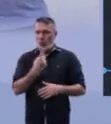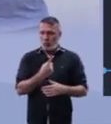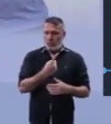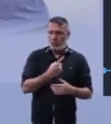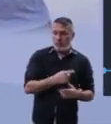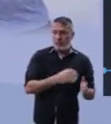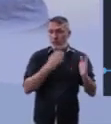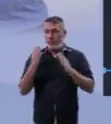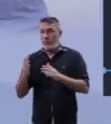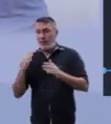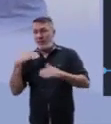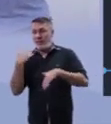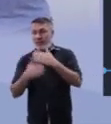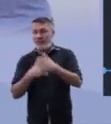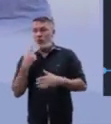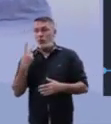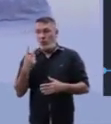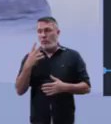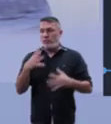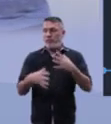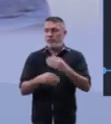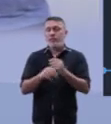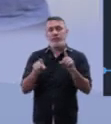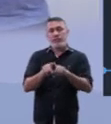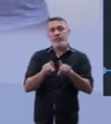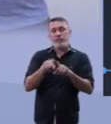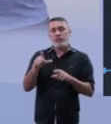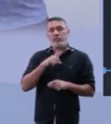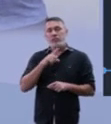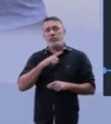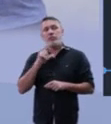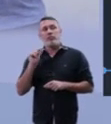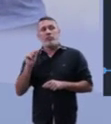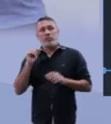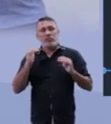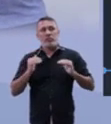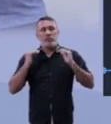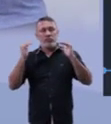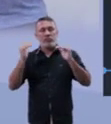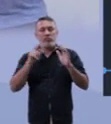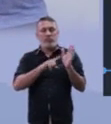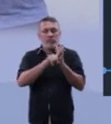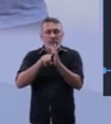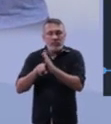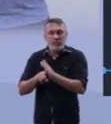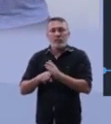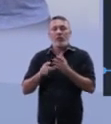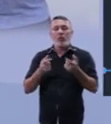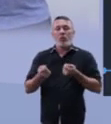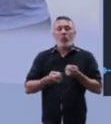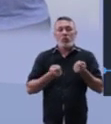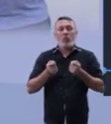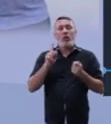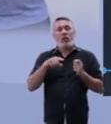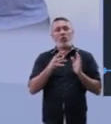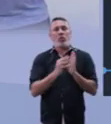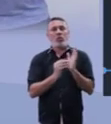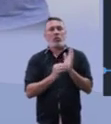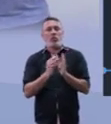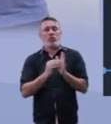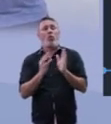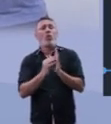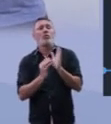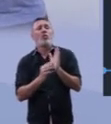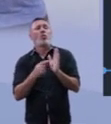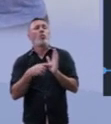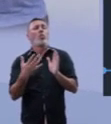no desenvolvimento 1. No desenvolvimento 2, ele fala um pouquinho também, em seguida é relevante examinar o controle sobre